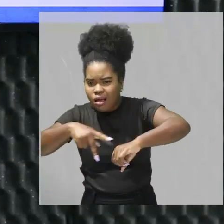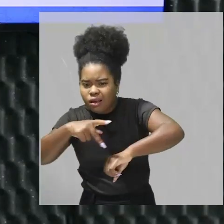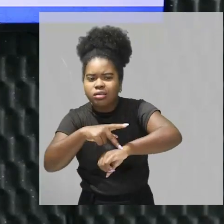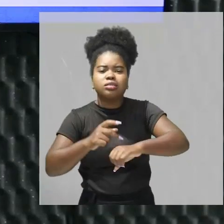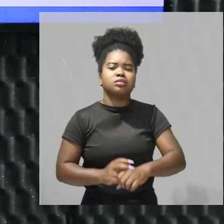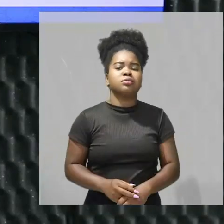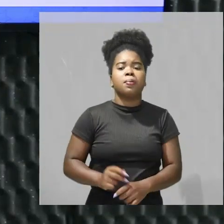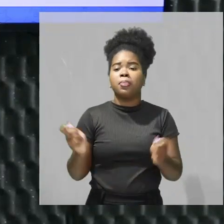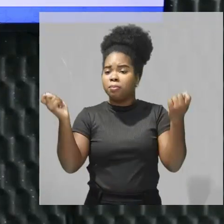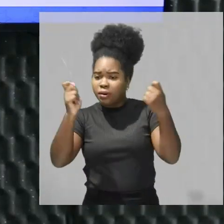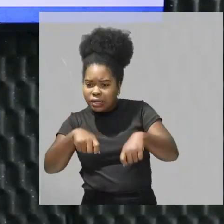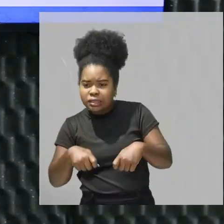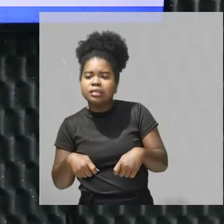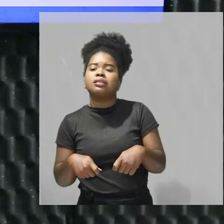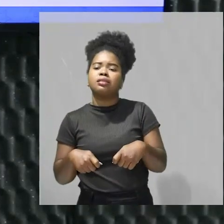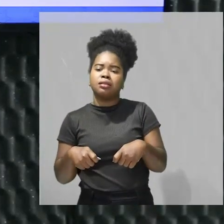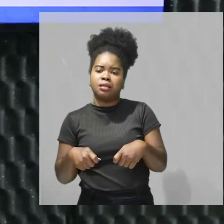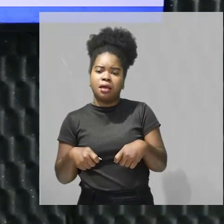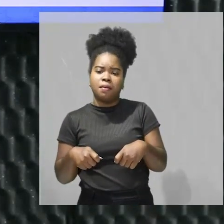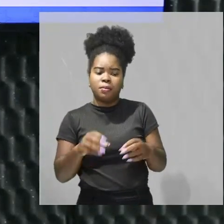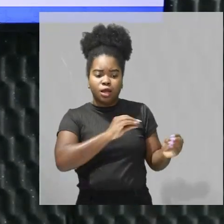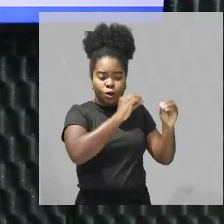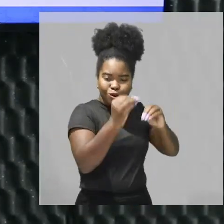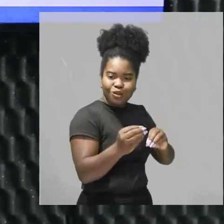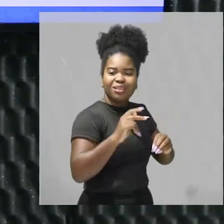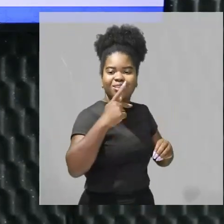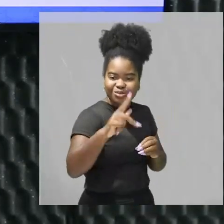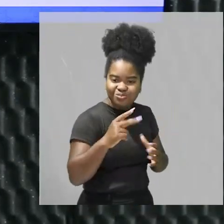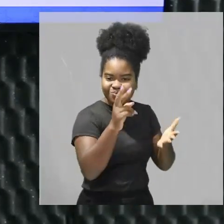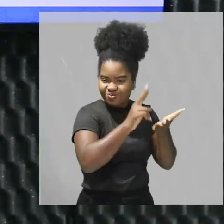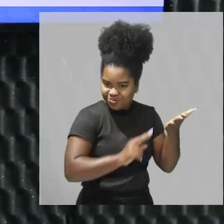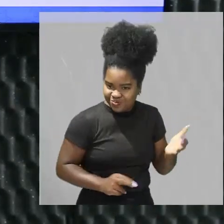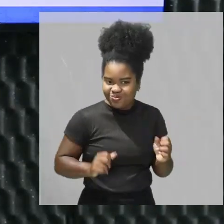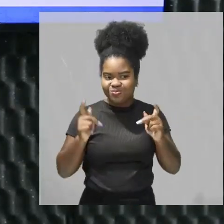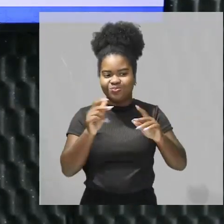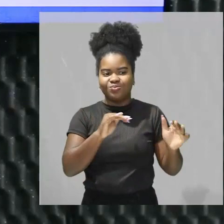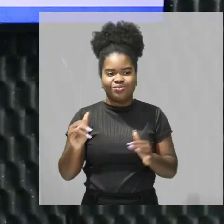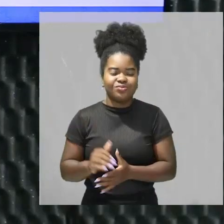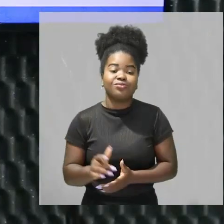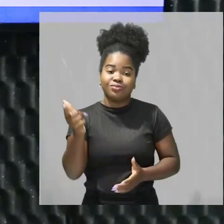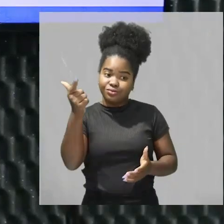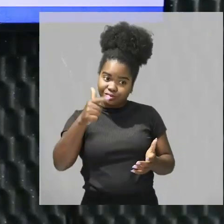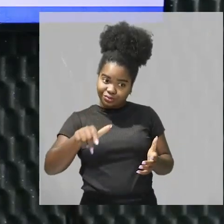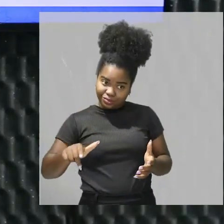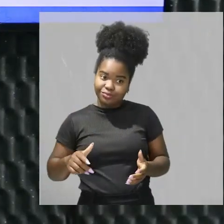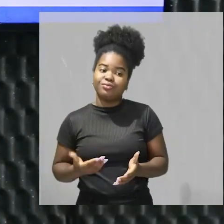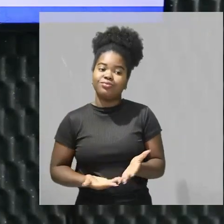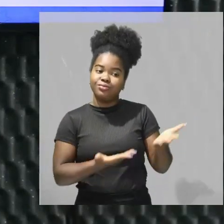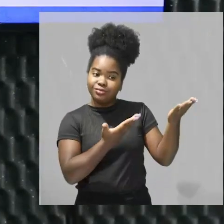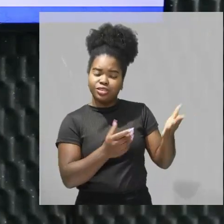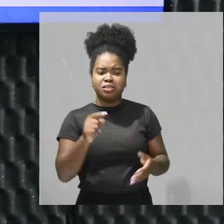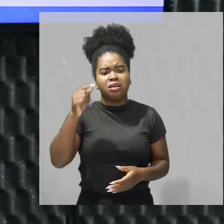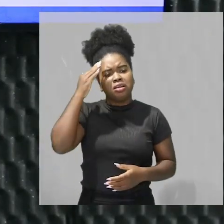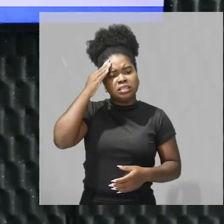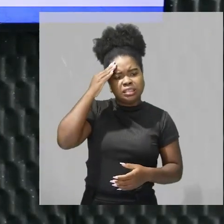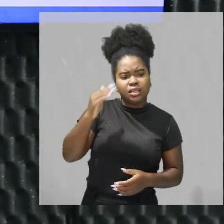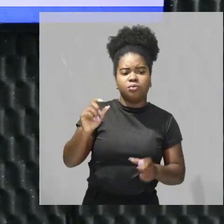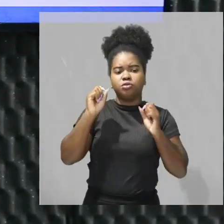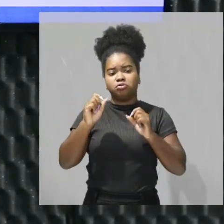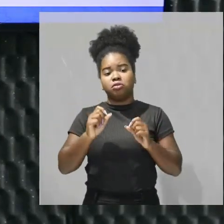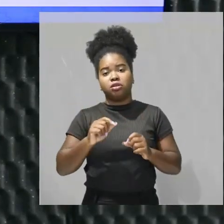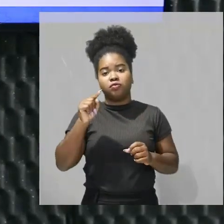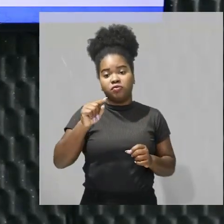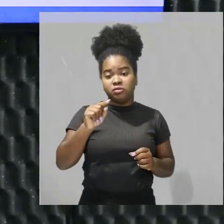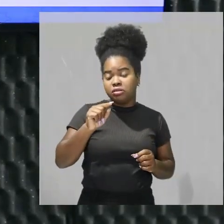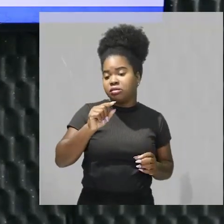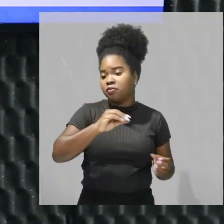que você possa ter dados para argumentar, né? Aí aqui, a gente sabe que você vai colocar a sua opinião, mas não